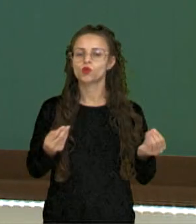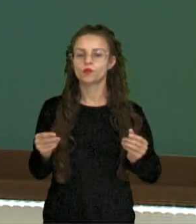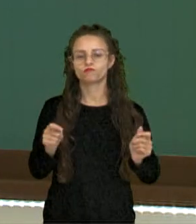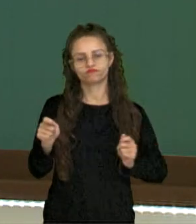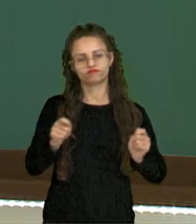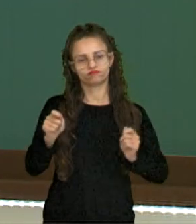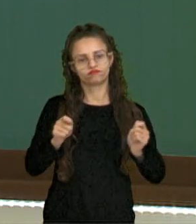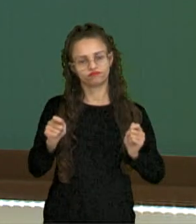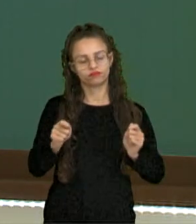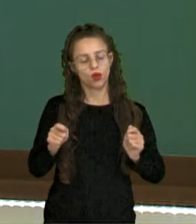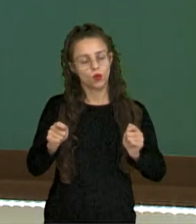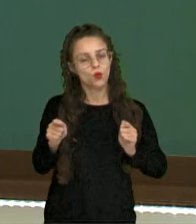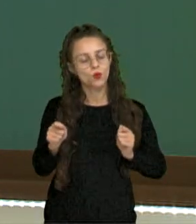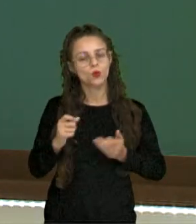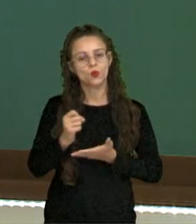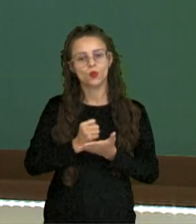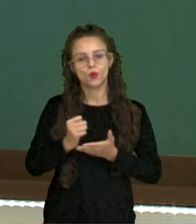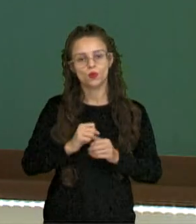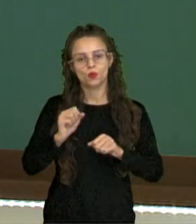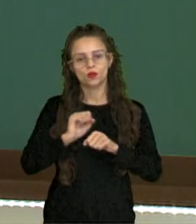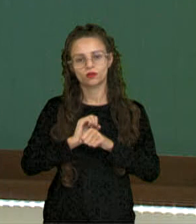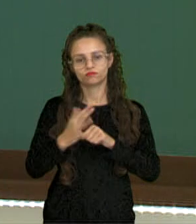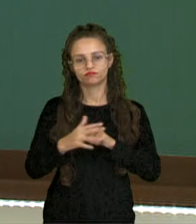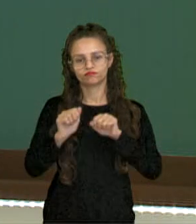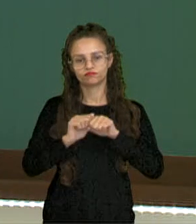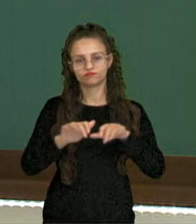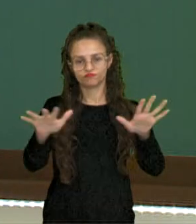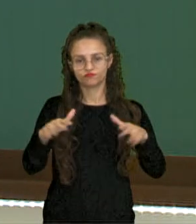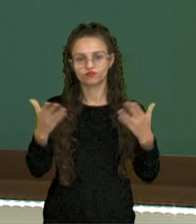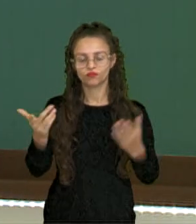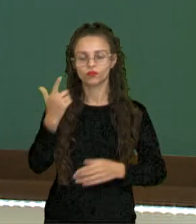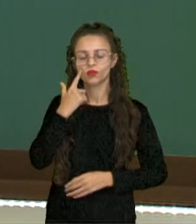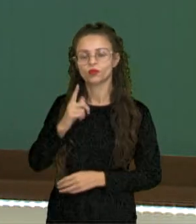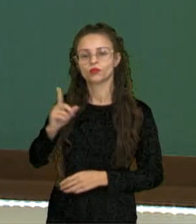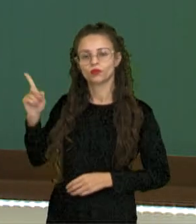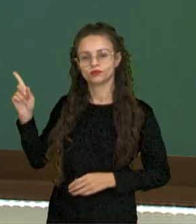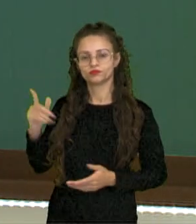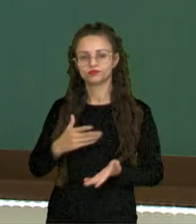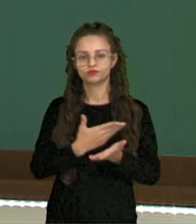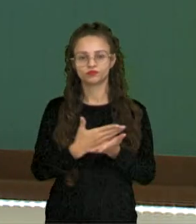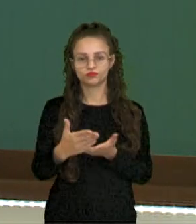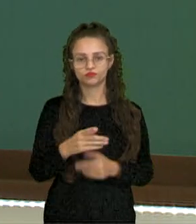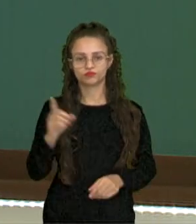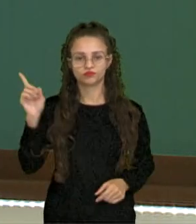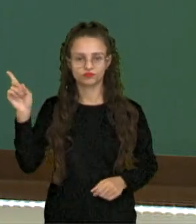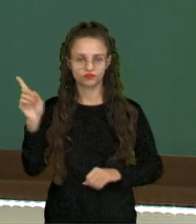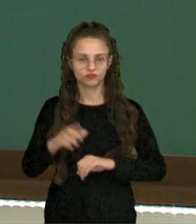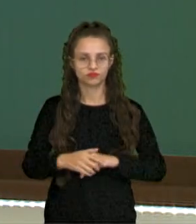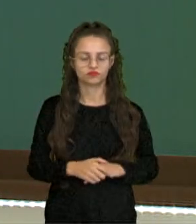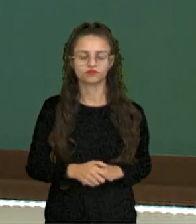epidemia. Ó, esse é o começo do nosso editorial.